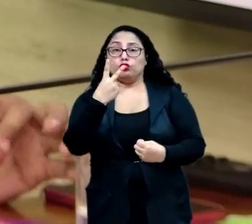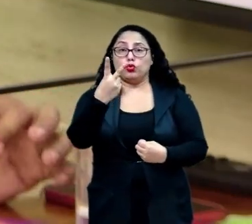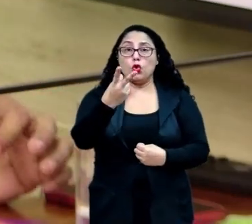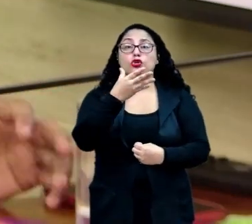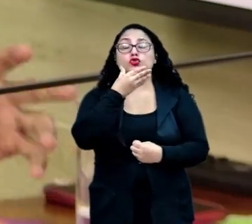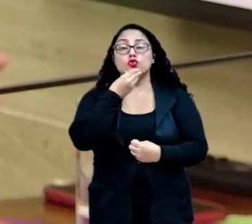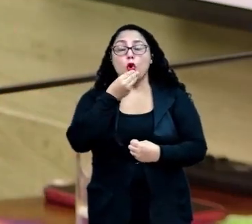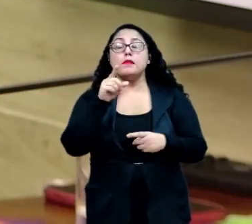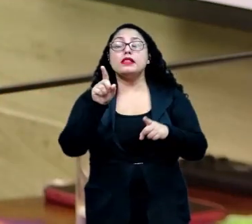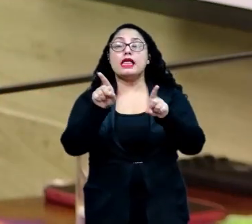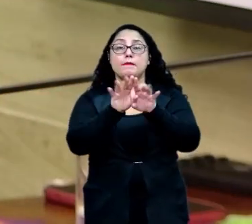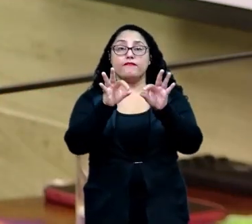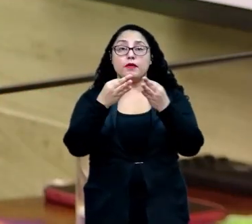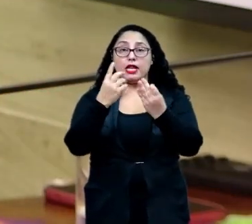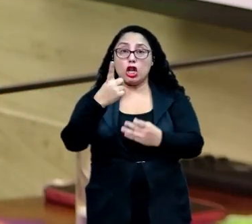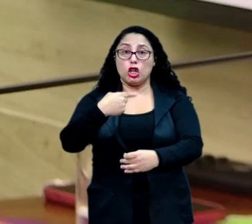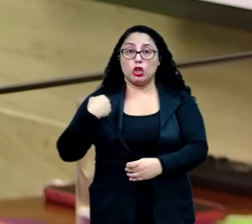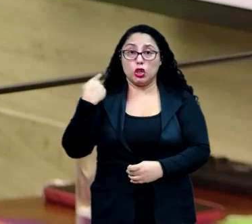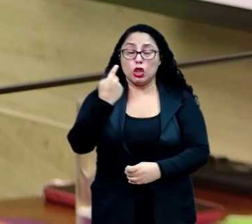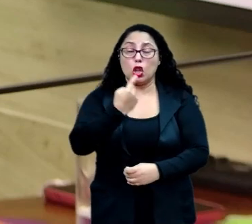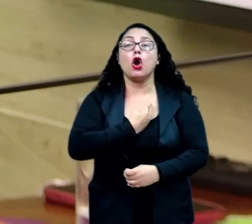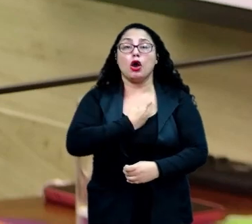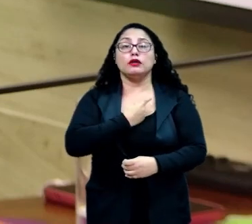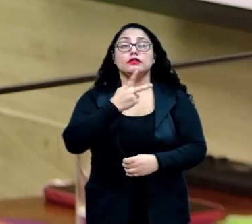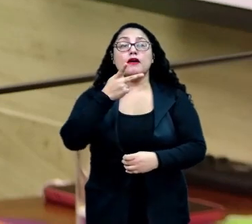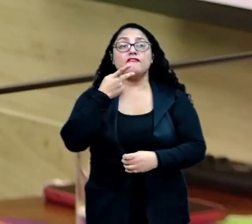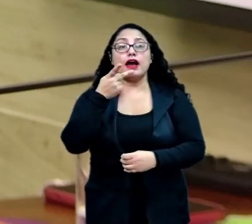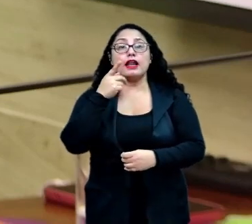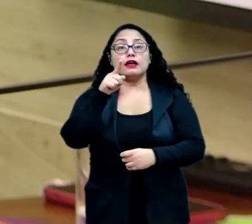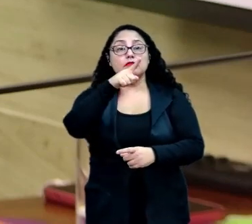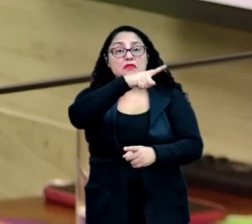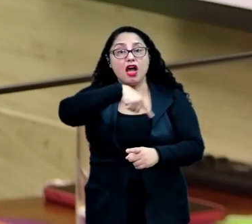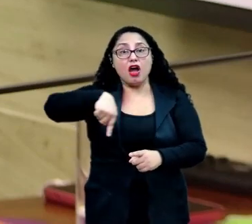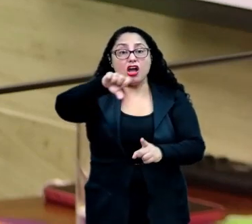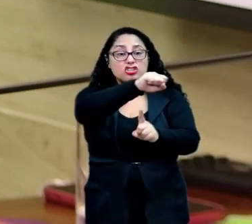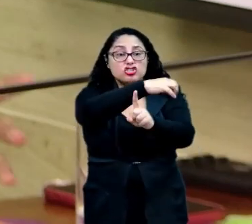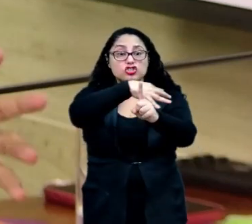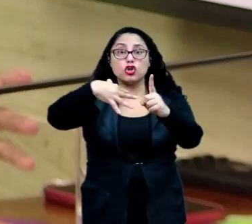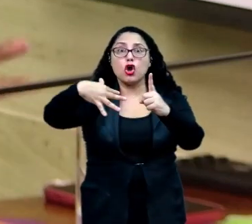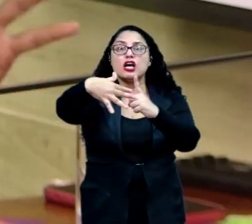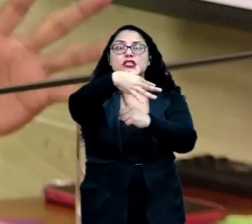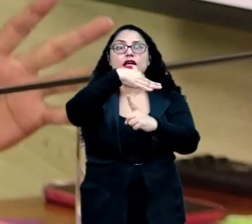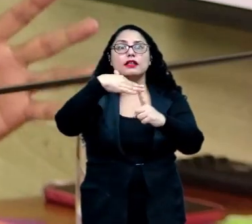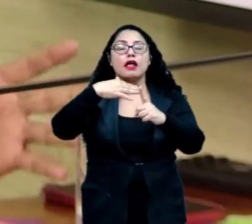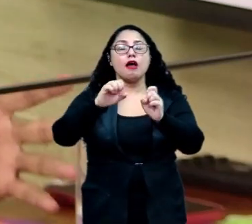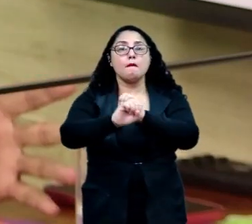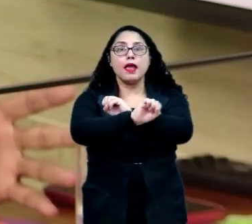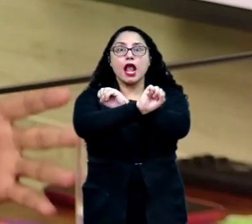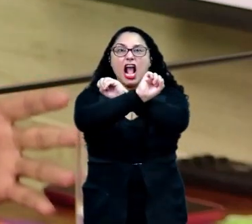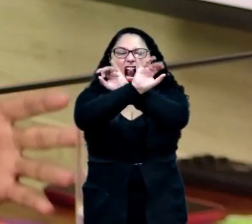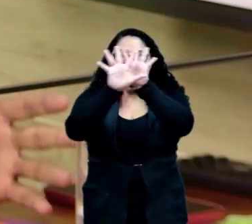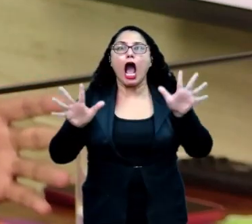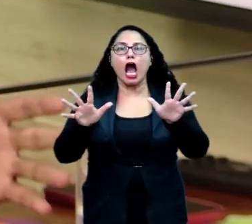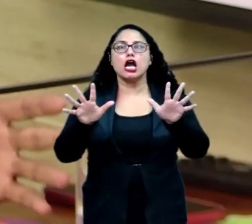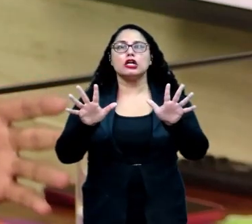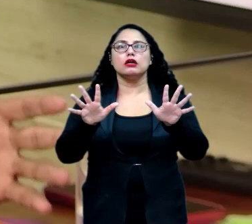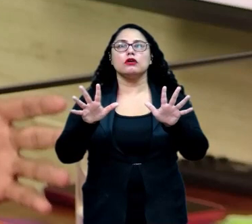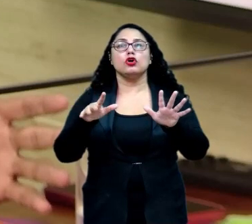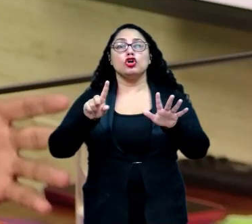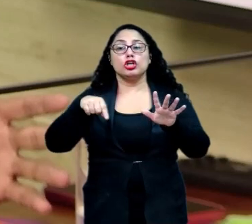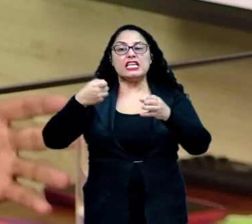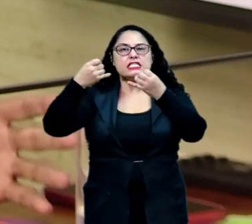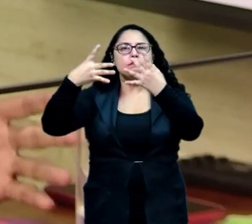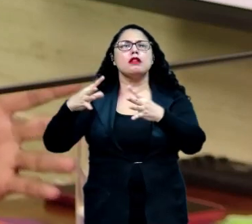família. Nós estamos dizendo para a sociedade, de forma muito nítida, de que o que